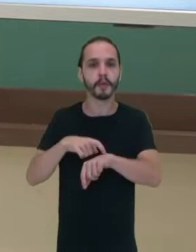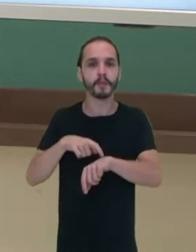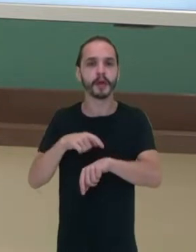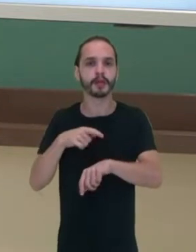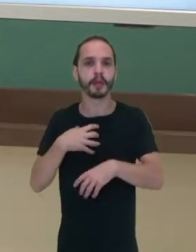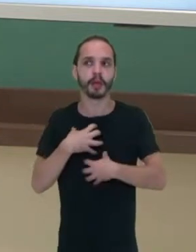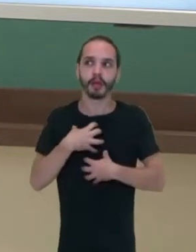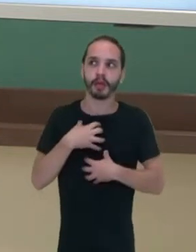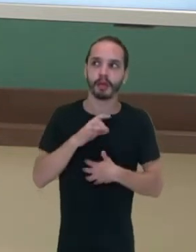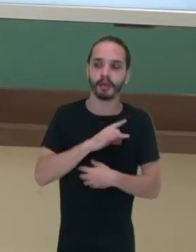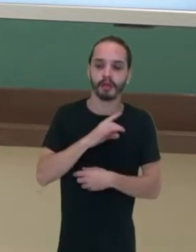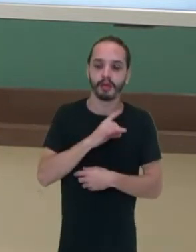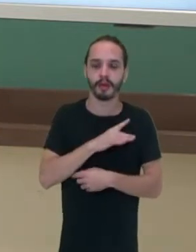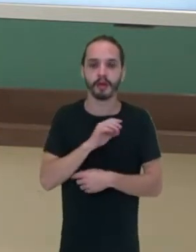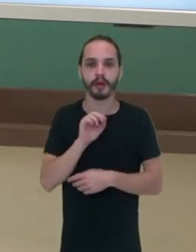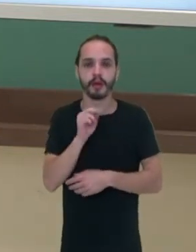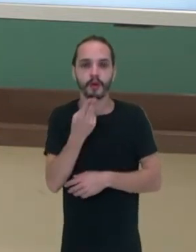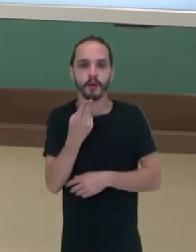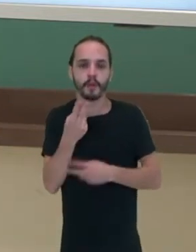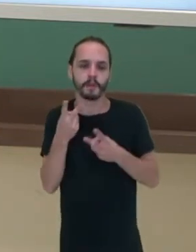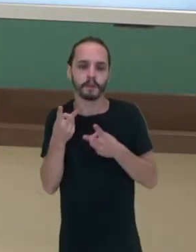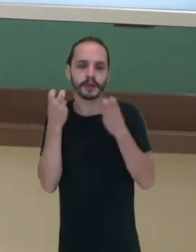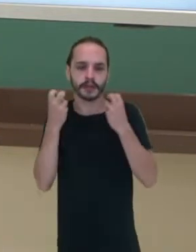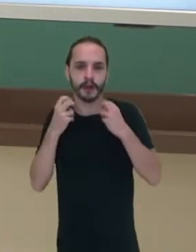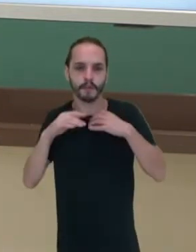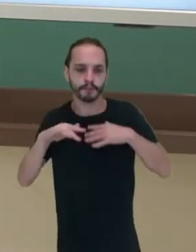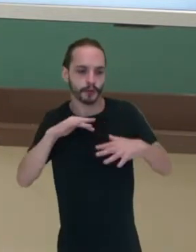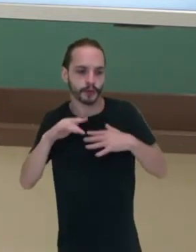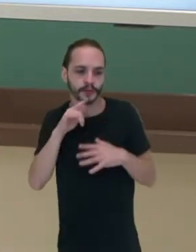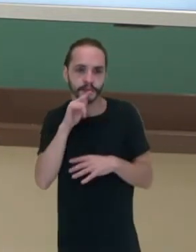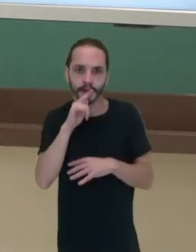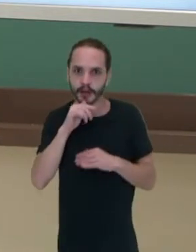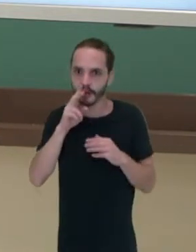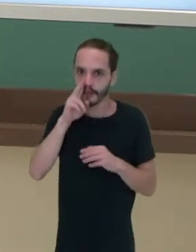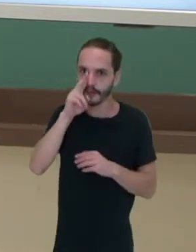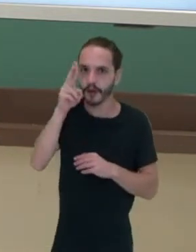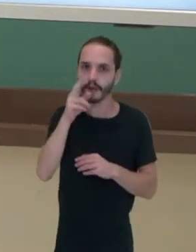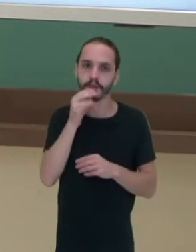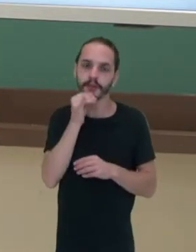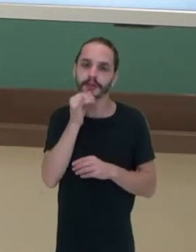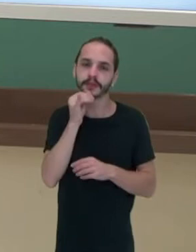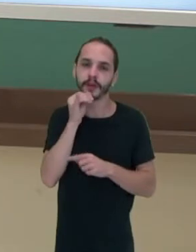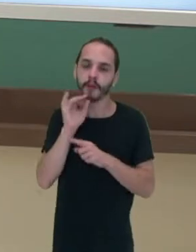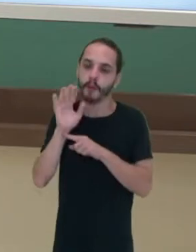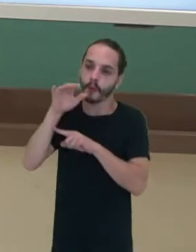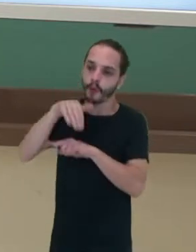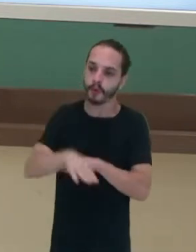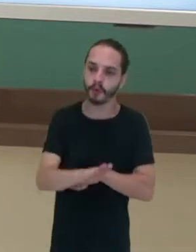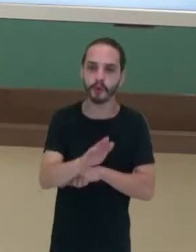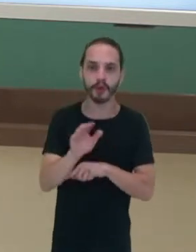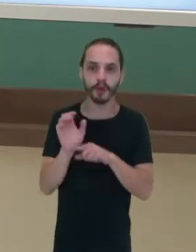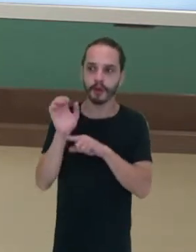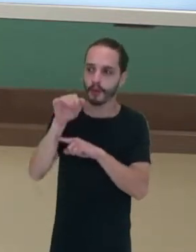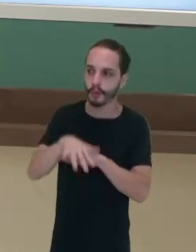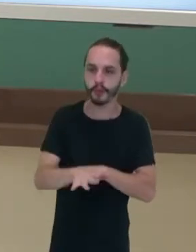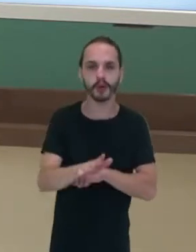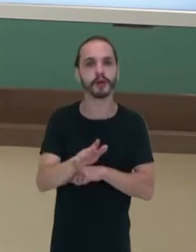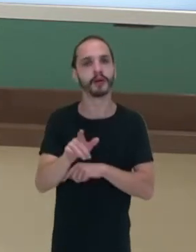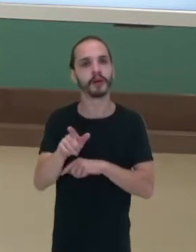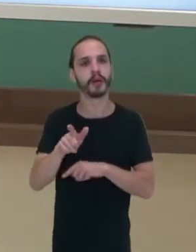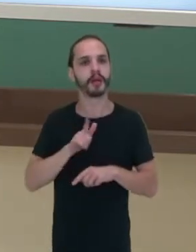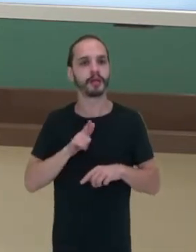ameaçadas, né? Ou quando elas percebem algum movimento mais intenso, como das ondas, por exemplo, elas liberam